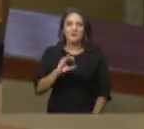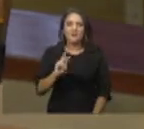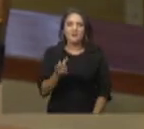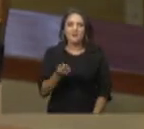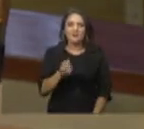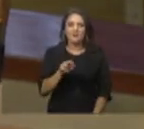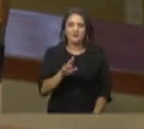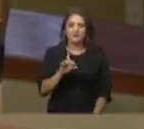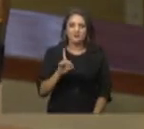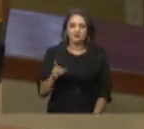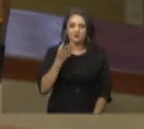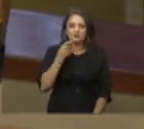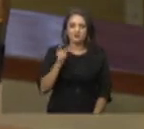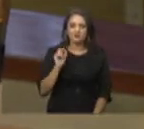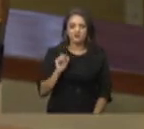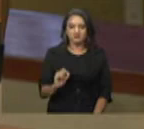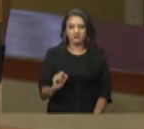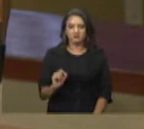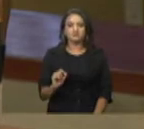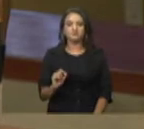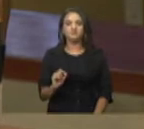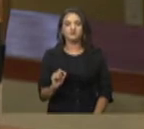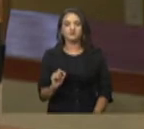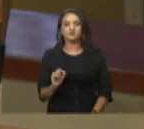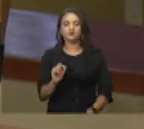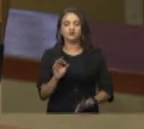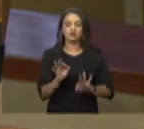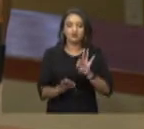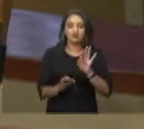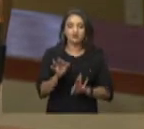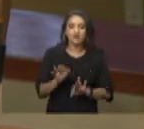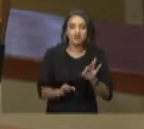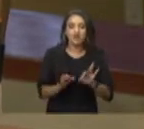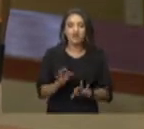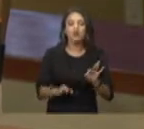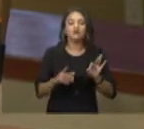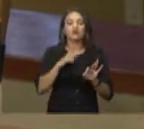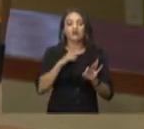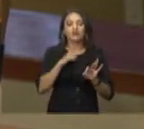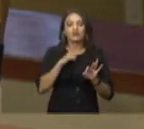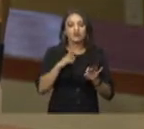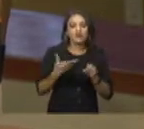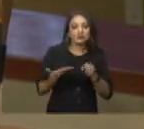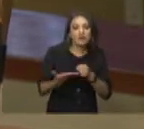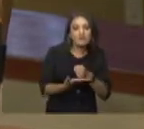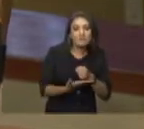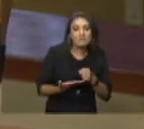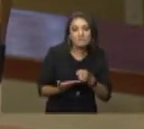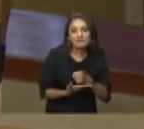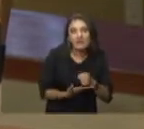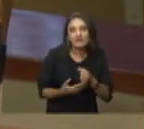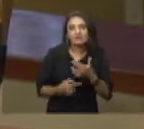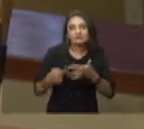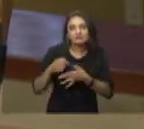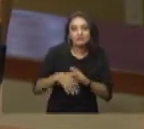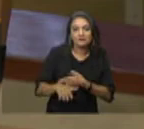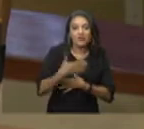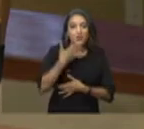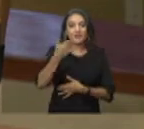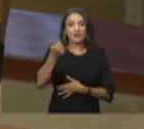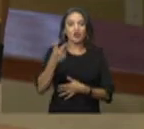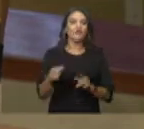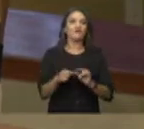exatamente um judiciário da Civil Lock tem as suas balizas a melhor judiciário para fazer implementar políticas